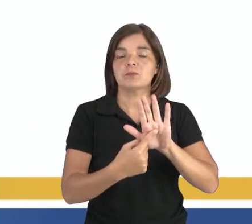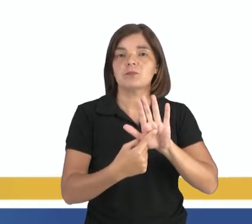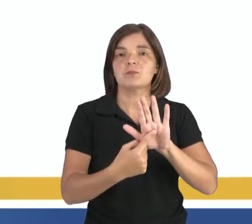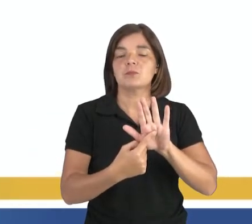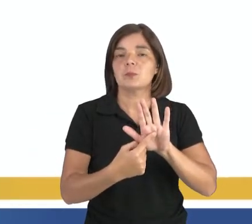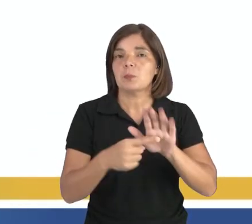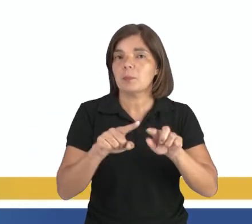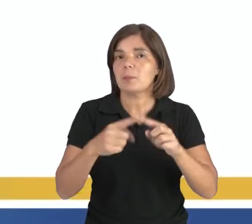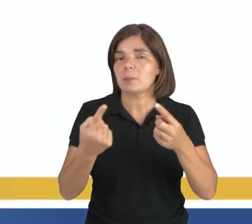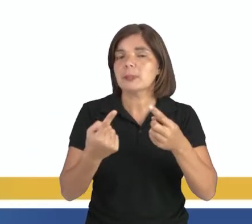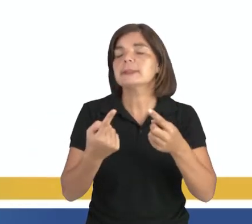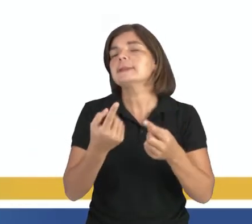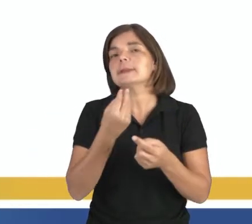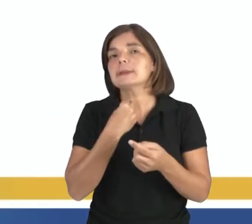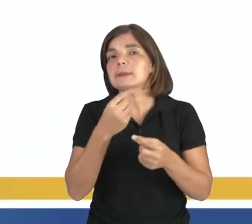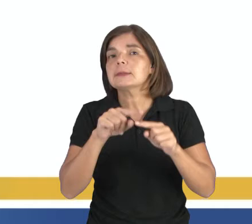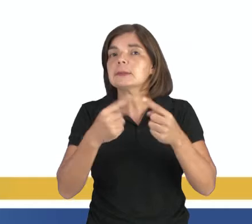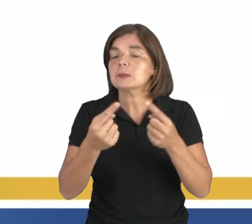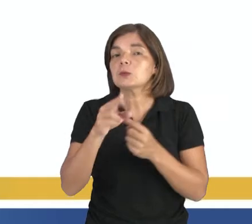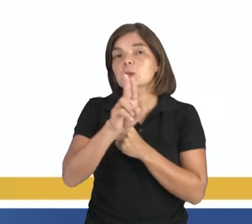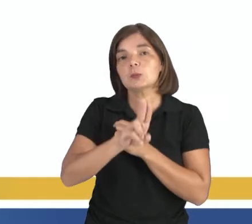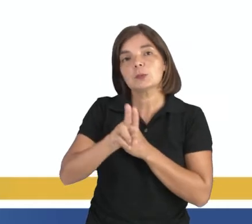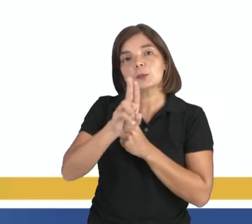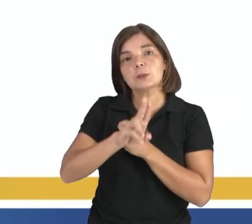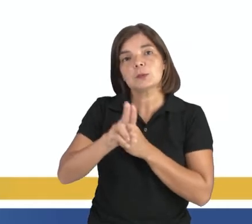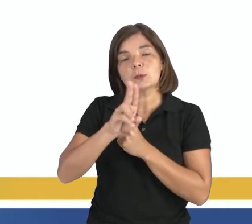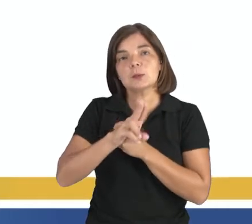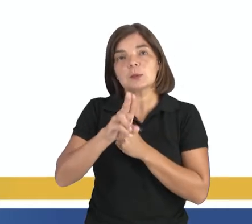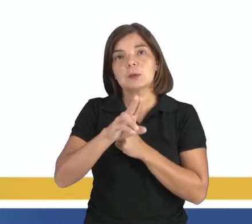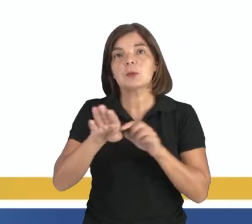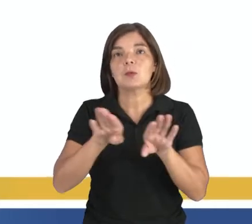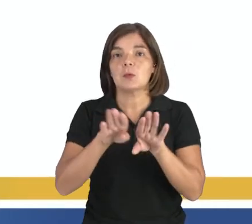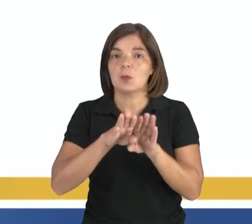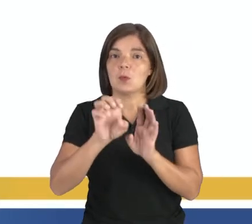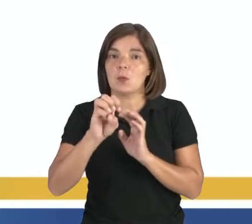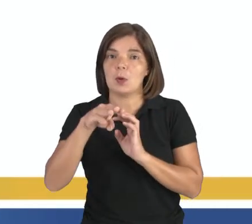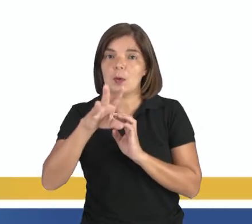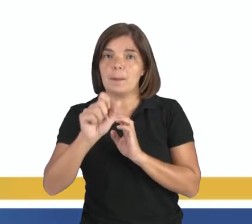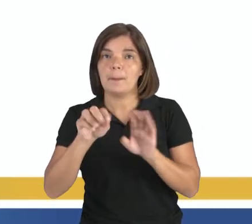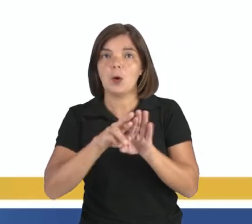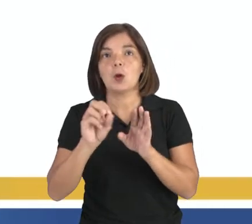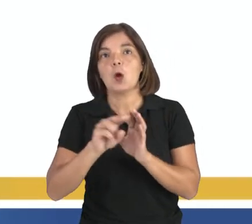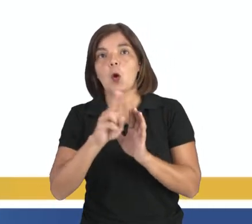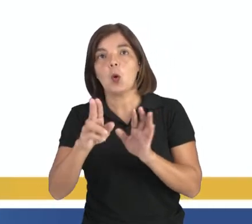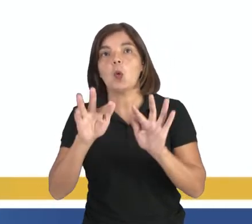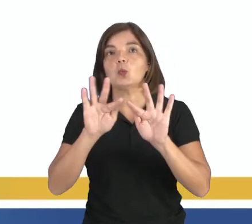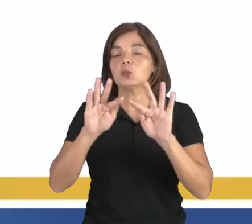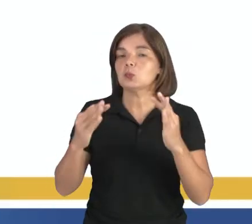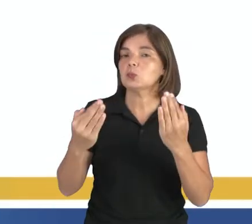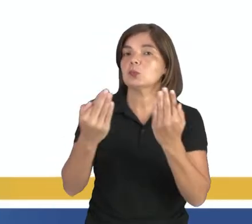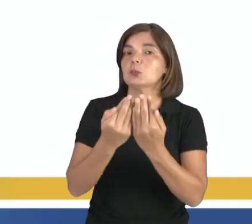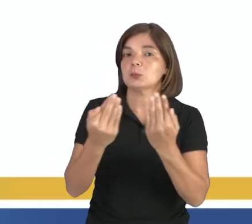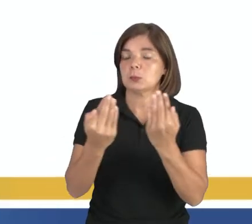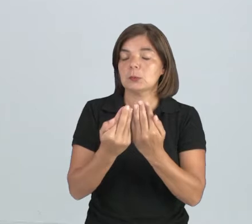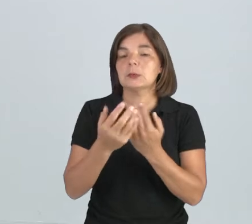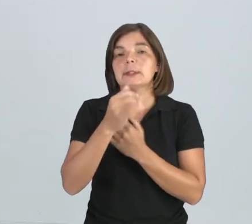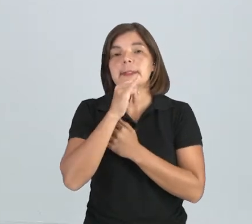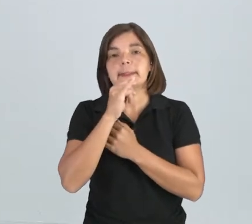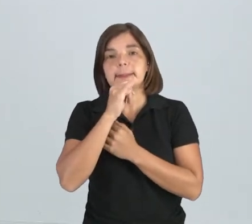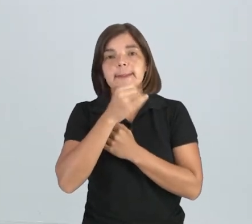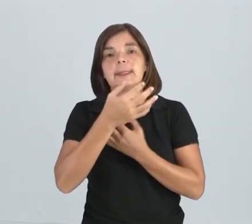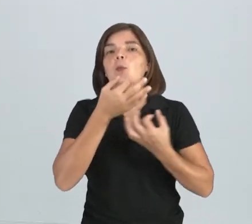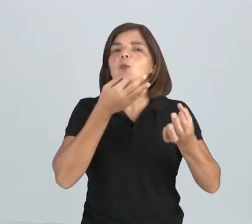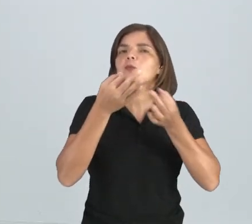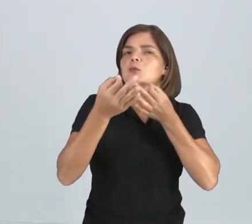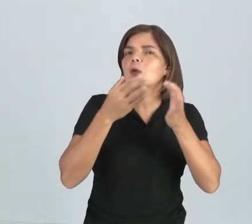mais fraca. Isso pode ser feito usando o embora e a sua família. Então, eu apresento ali um argumento e